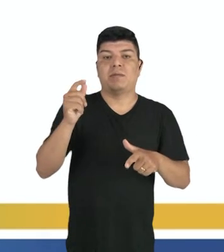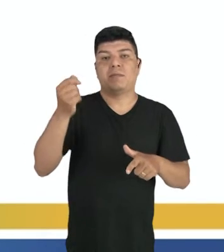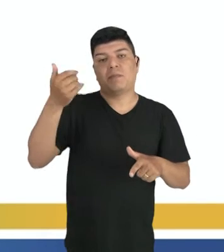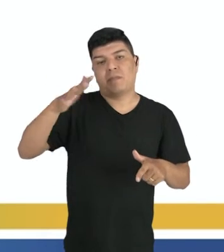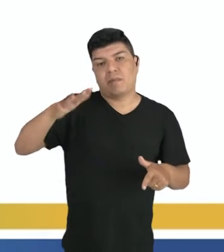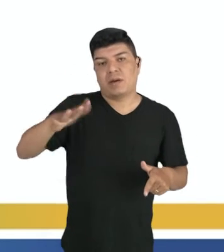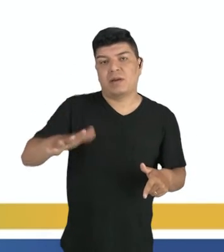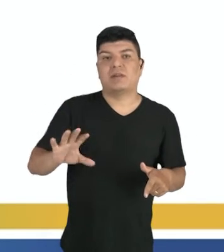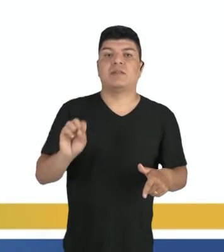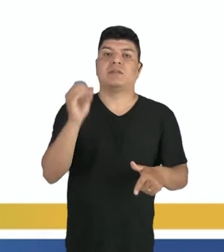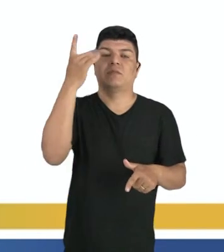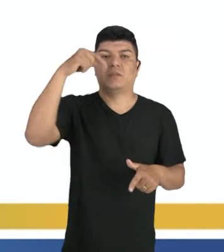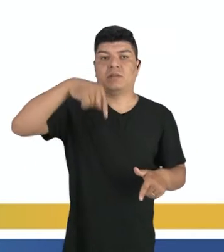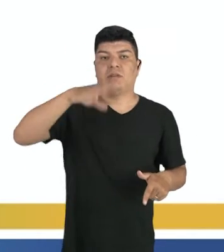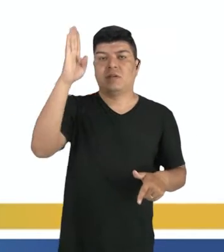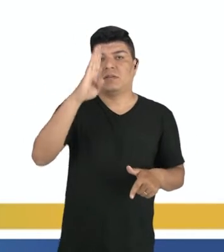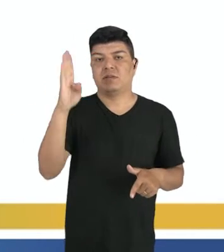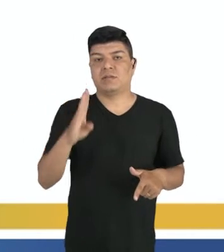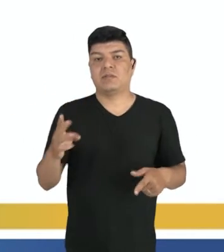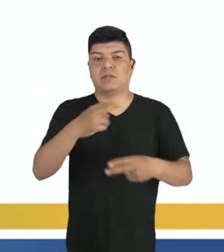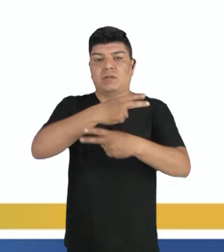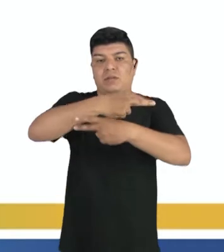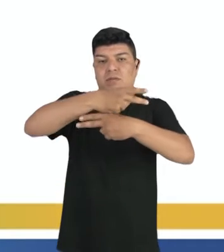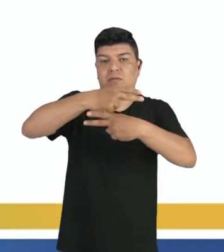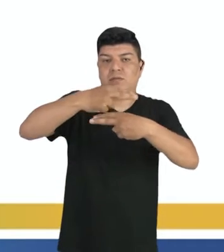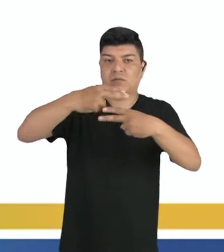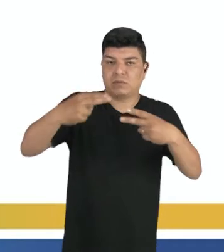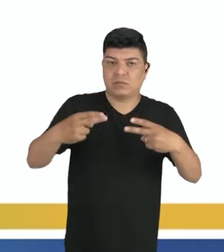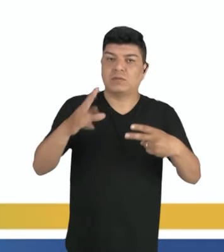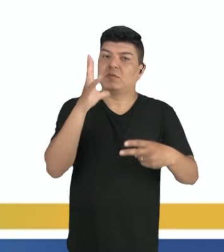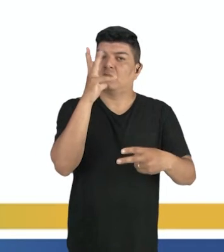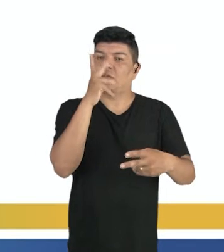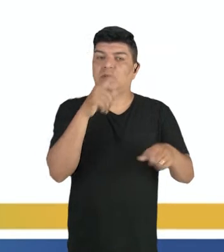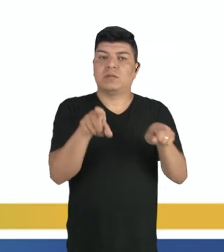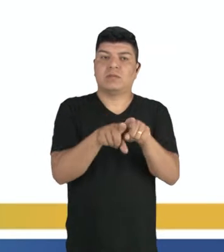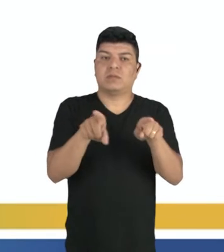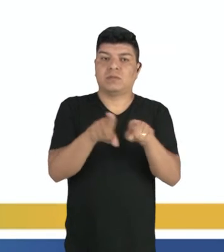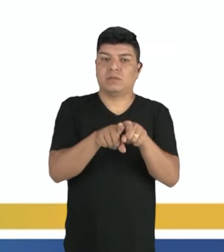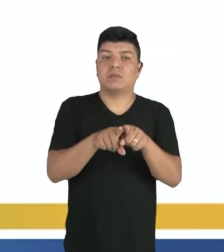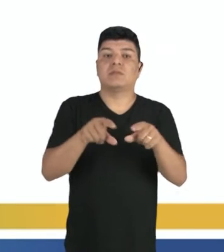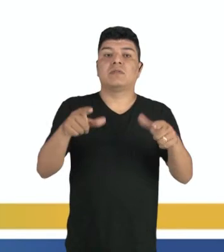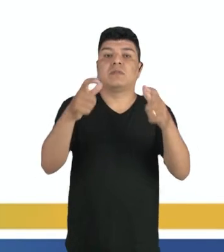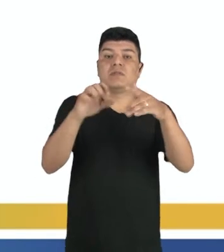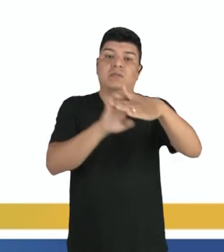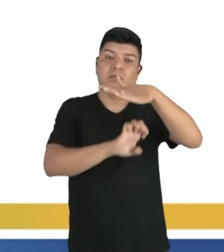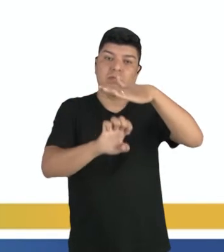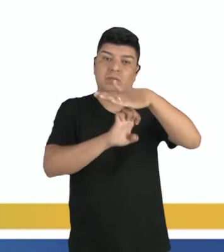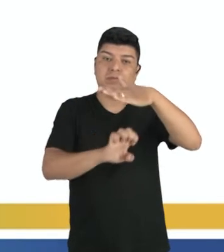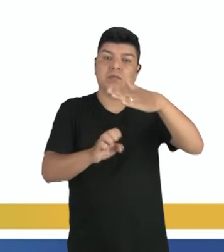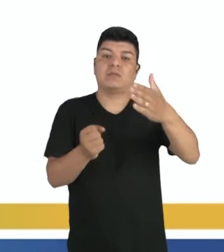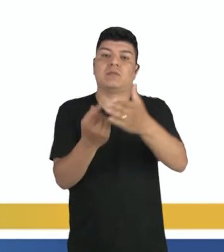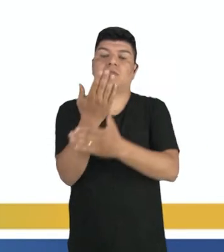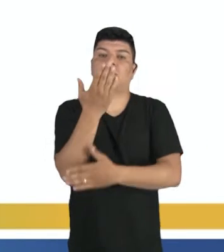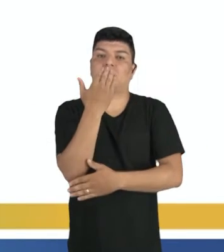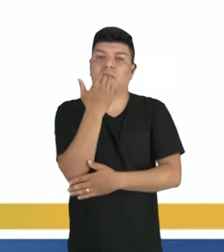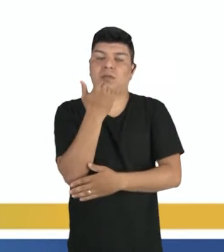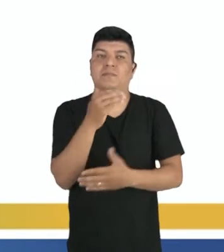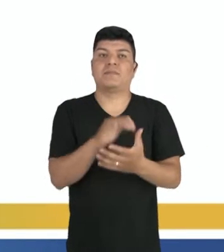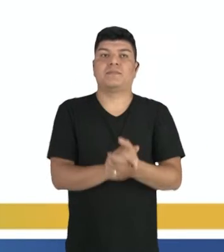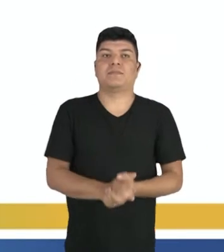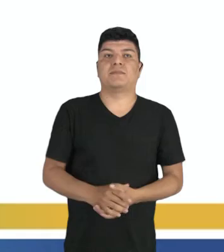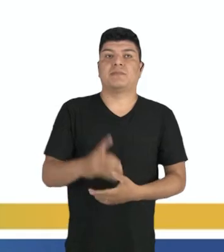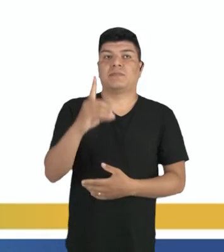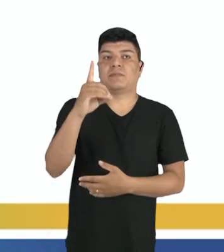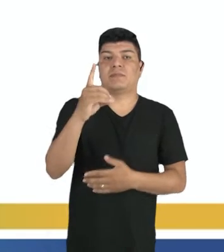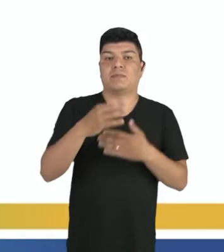Brasil através da indústria de bens de consumo duráveis, com destaque para o setor têxtil e produção de alimentos. Letra D.